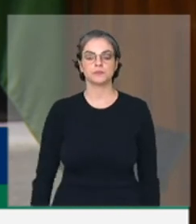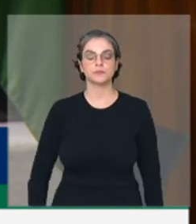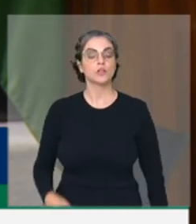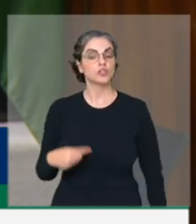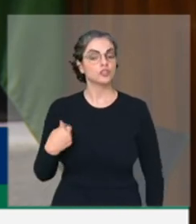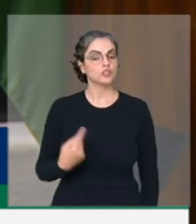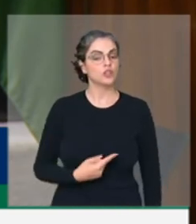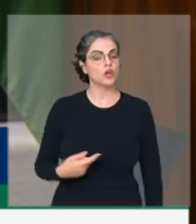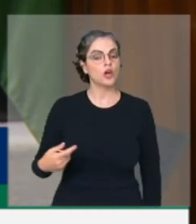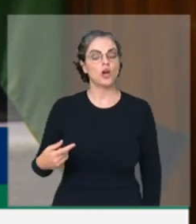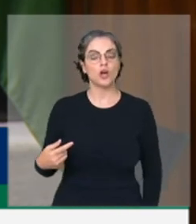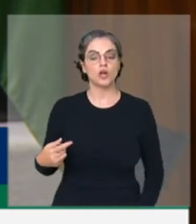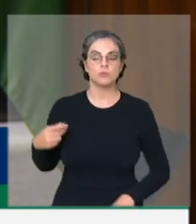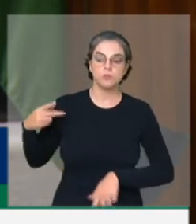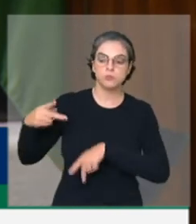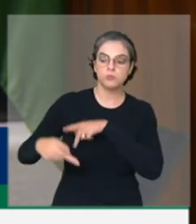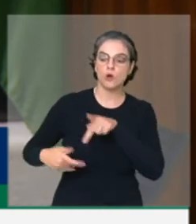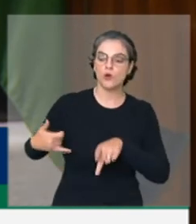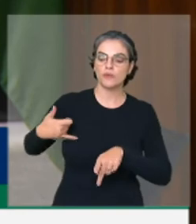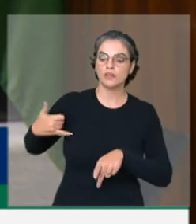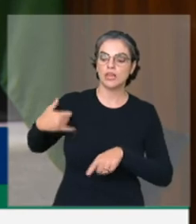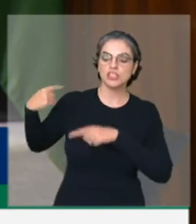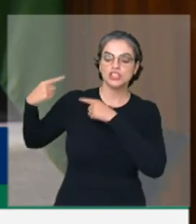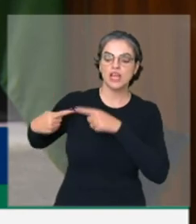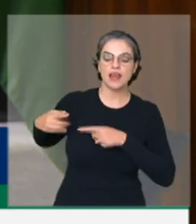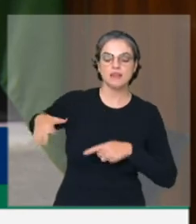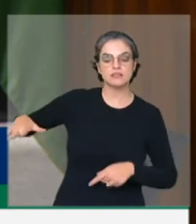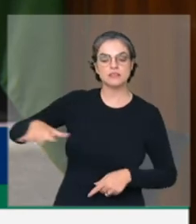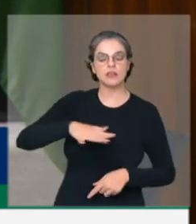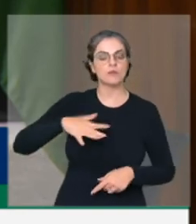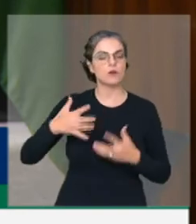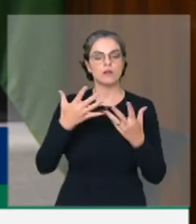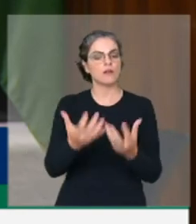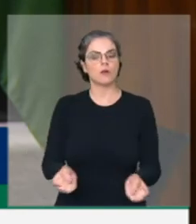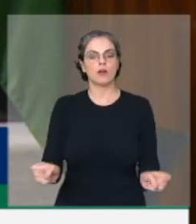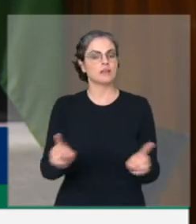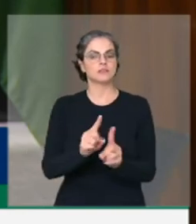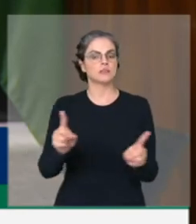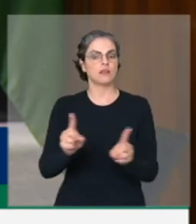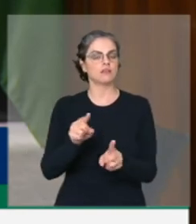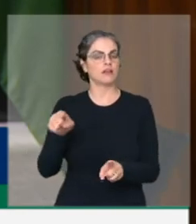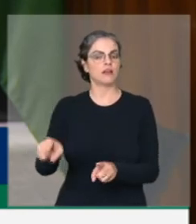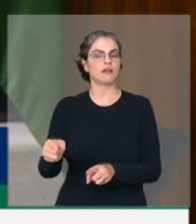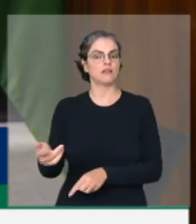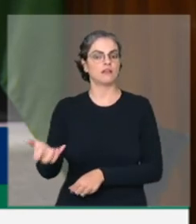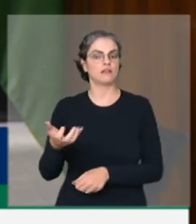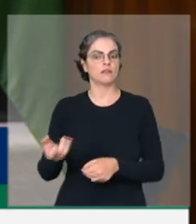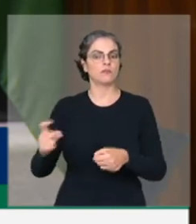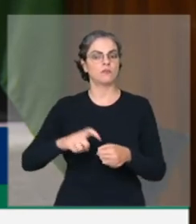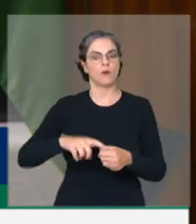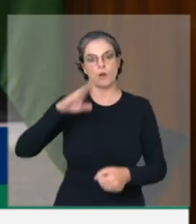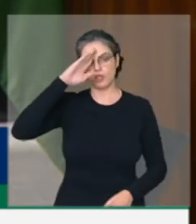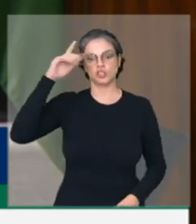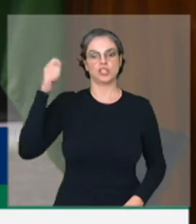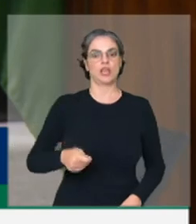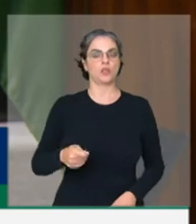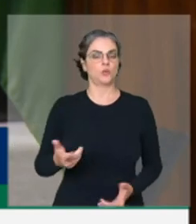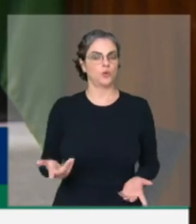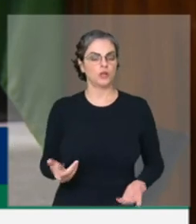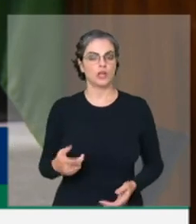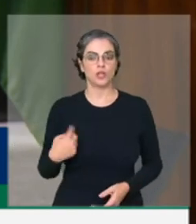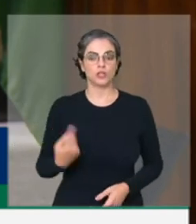geração que não vai aceitar que os filhotes da ditadura tragam para esse tempo